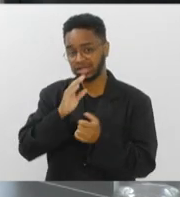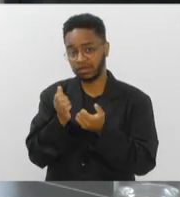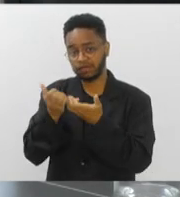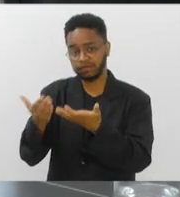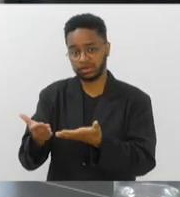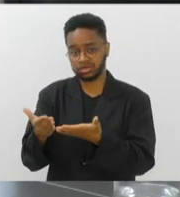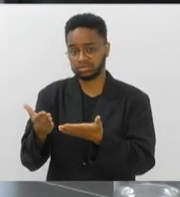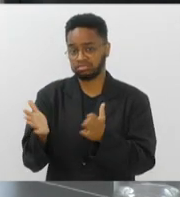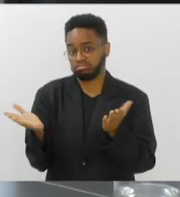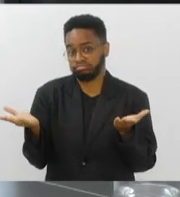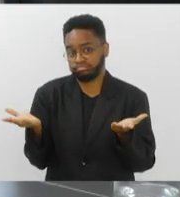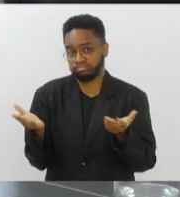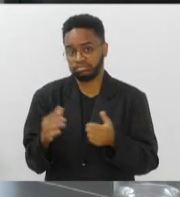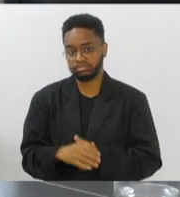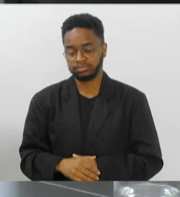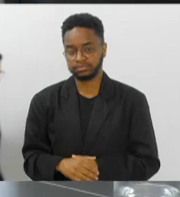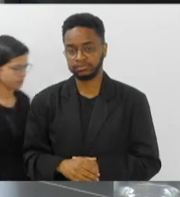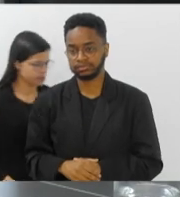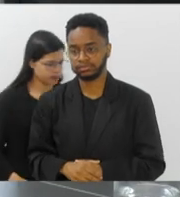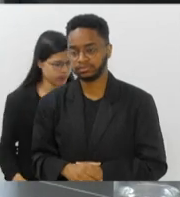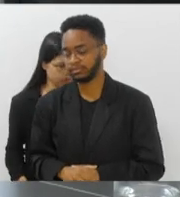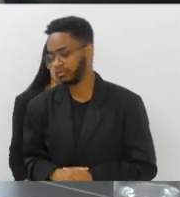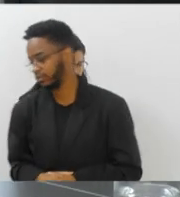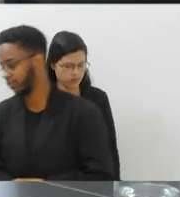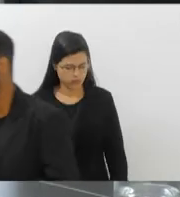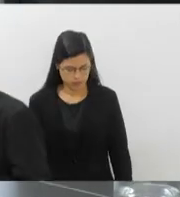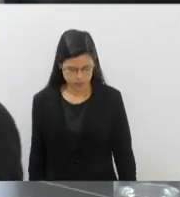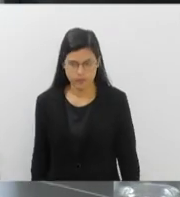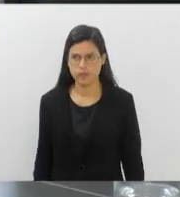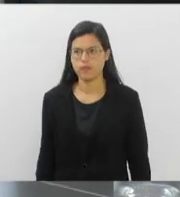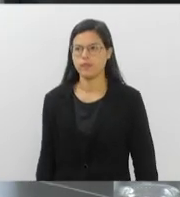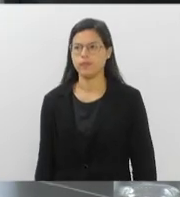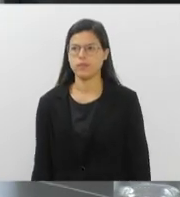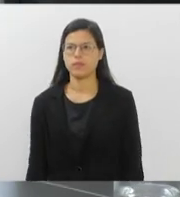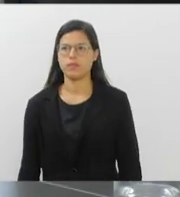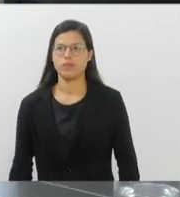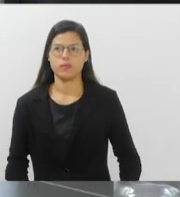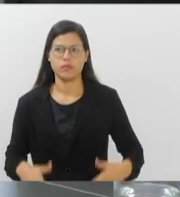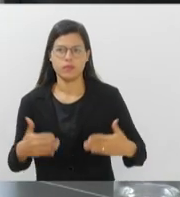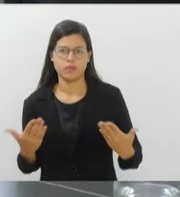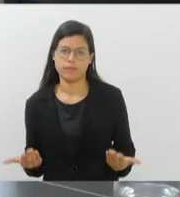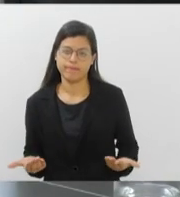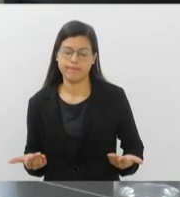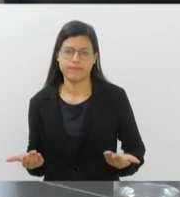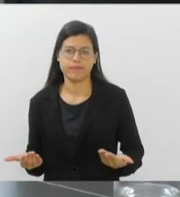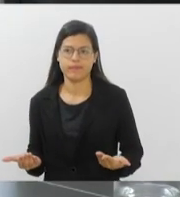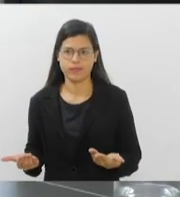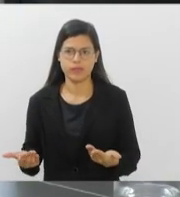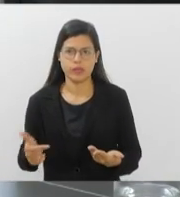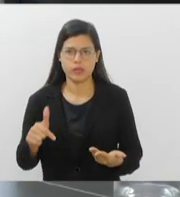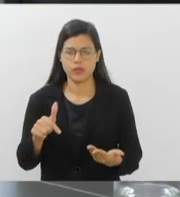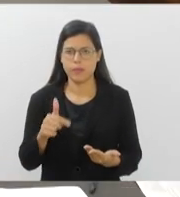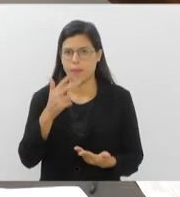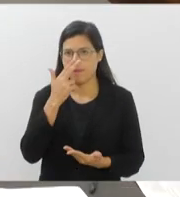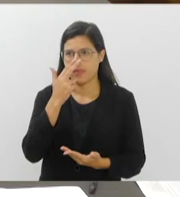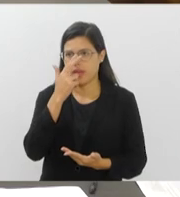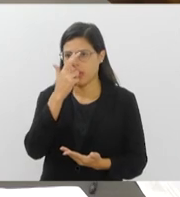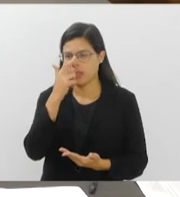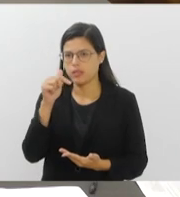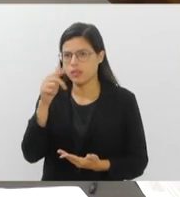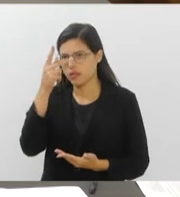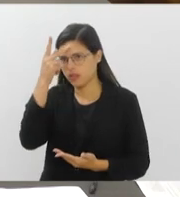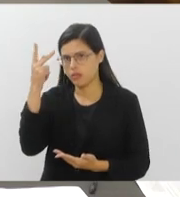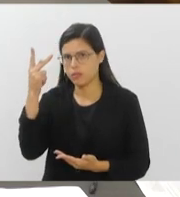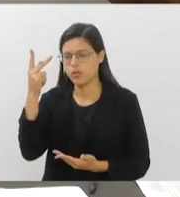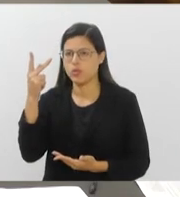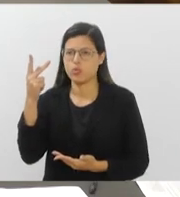seu negócio. Então, assim... Então, para os promovidos pelos órgãos públicos ou